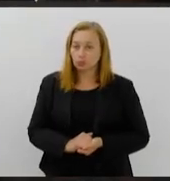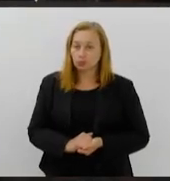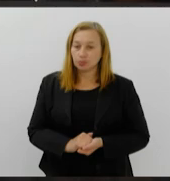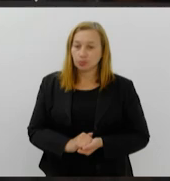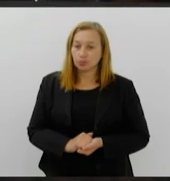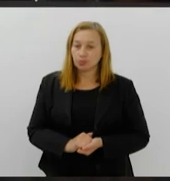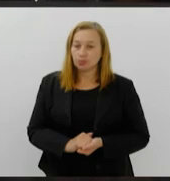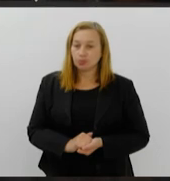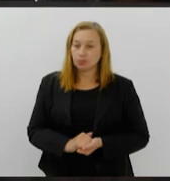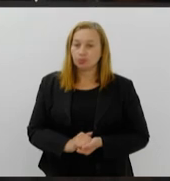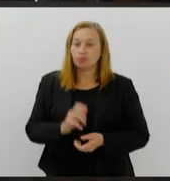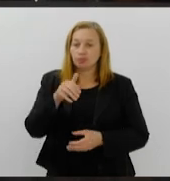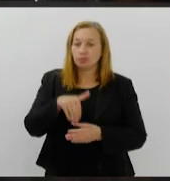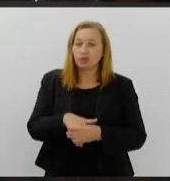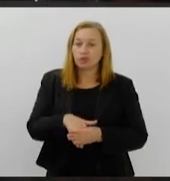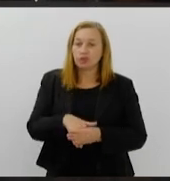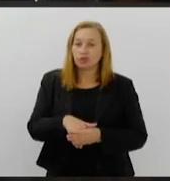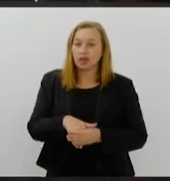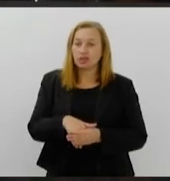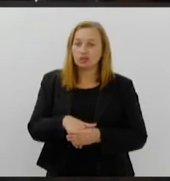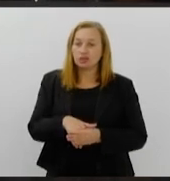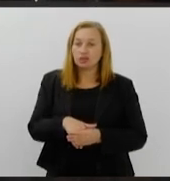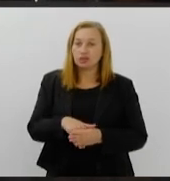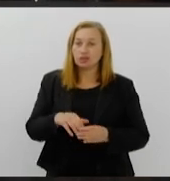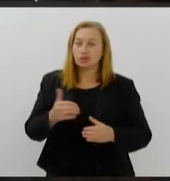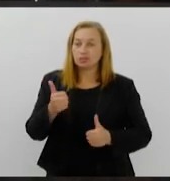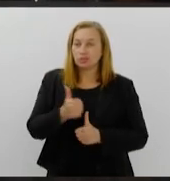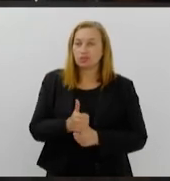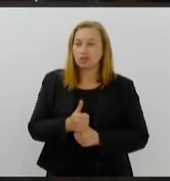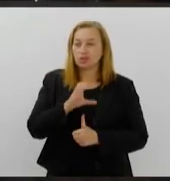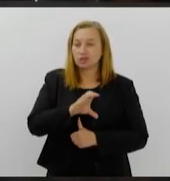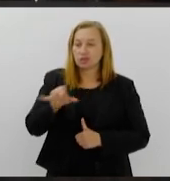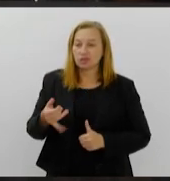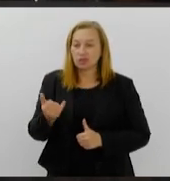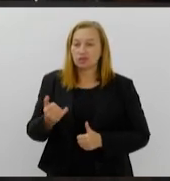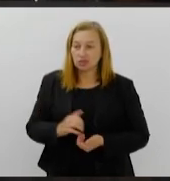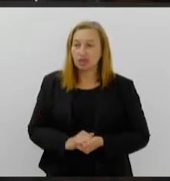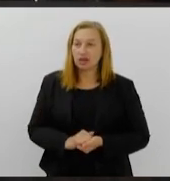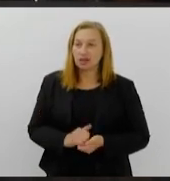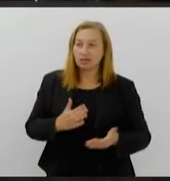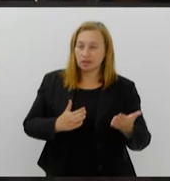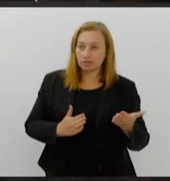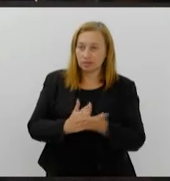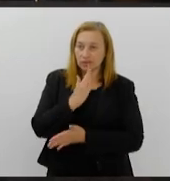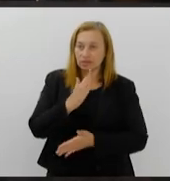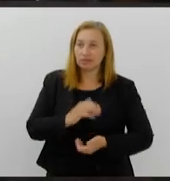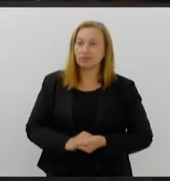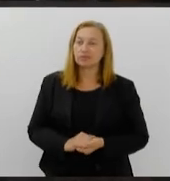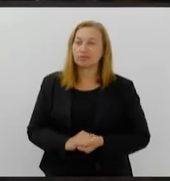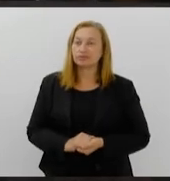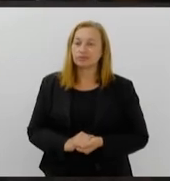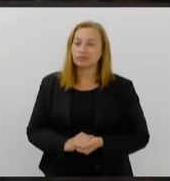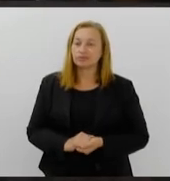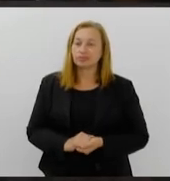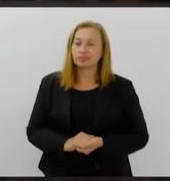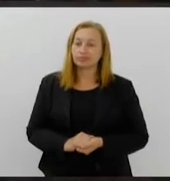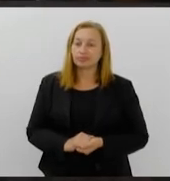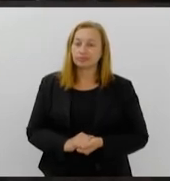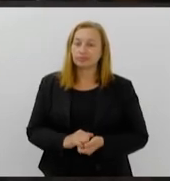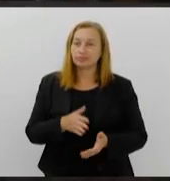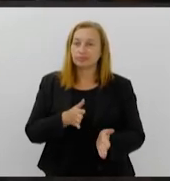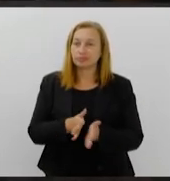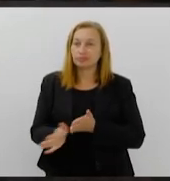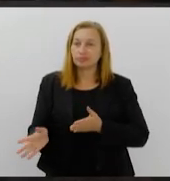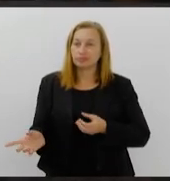Em votação substitutivo da CCJ. Os senhores que aprovam, permaneçam como estão. Aprovado. Vai a redação